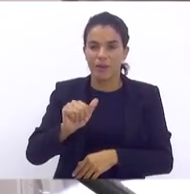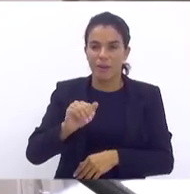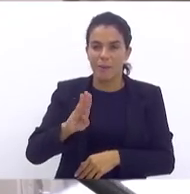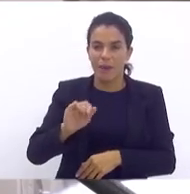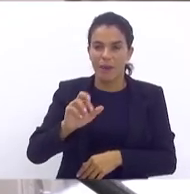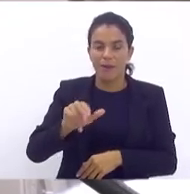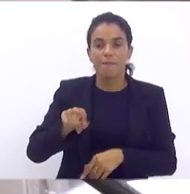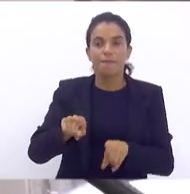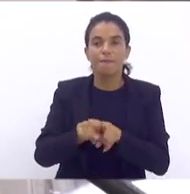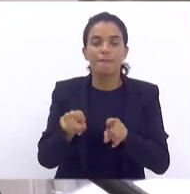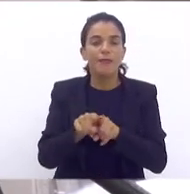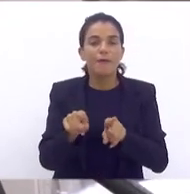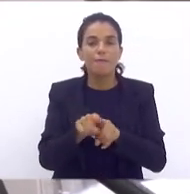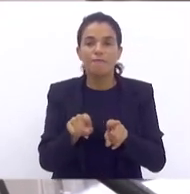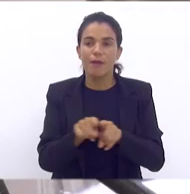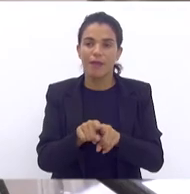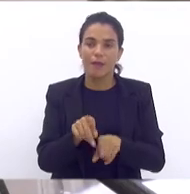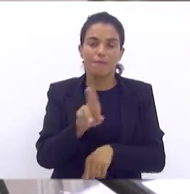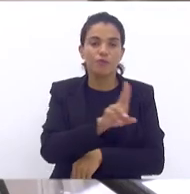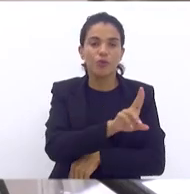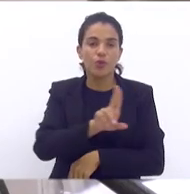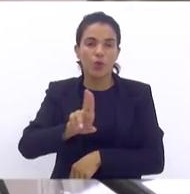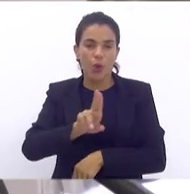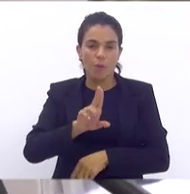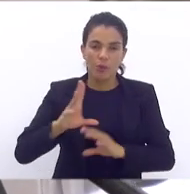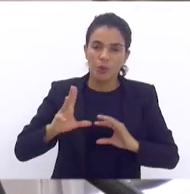como a identificação de todos os proprietários.